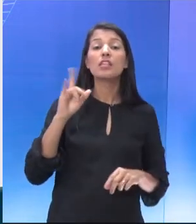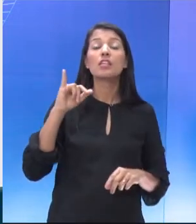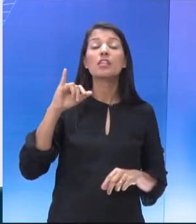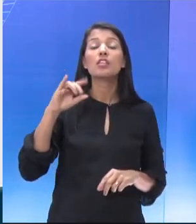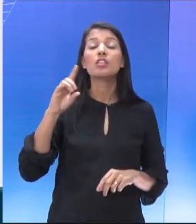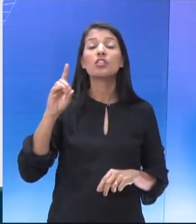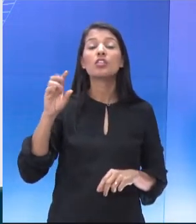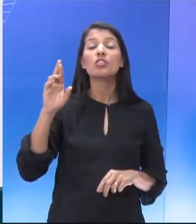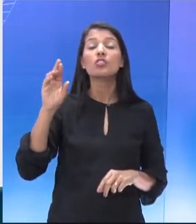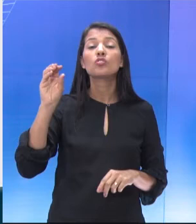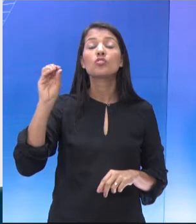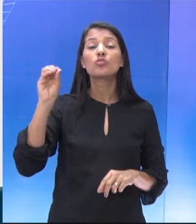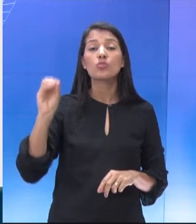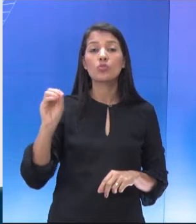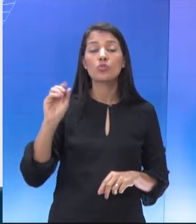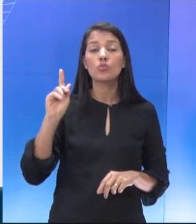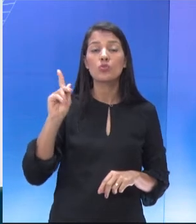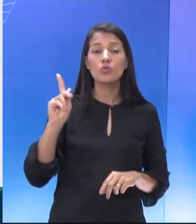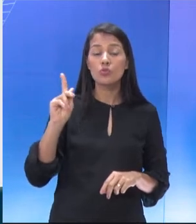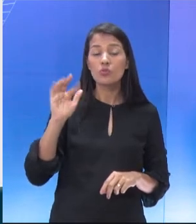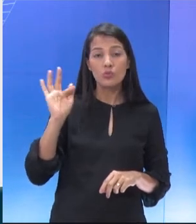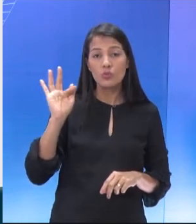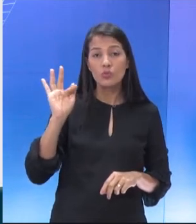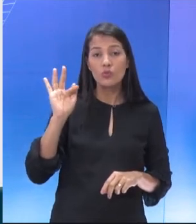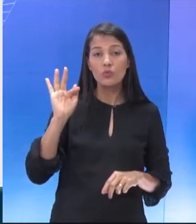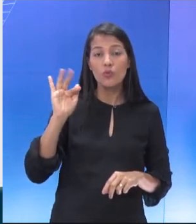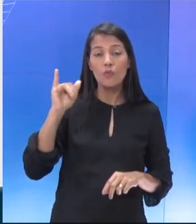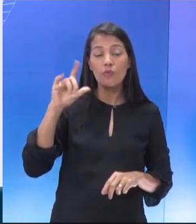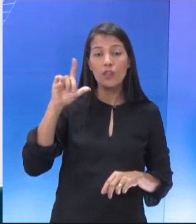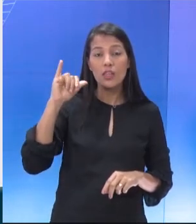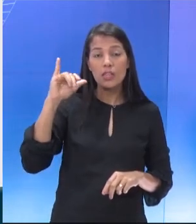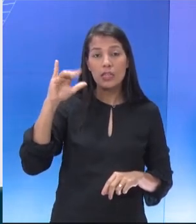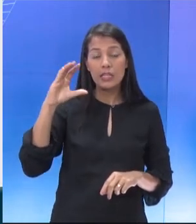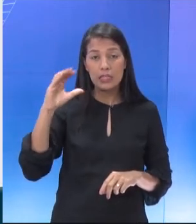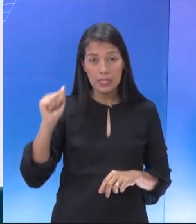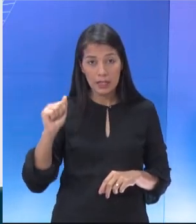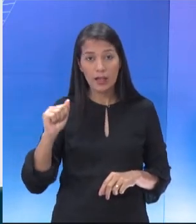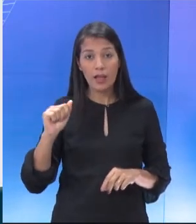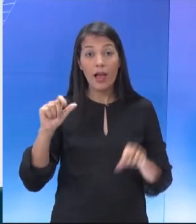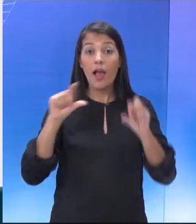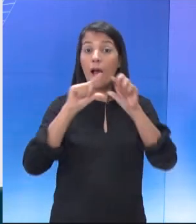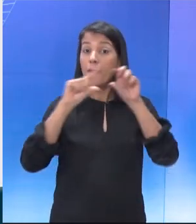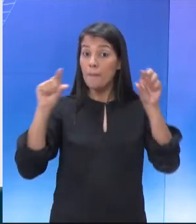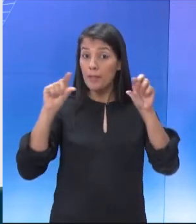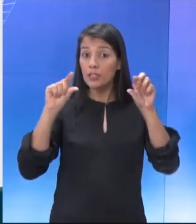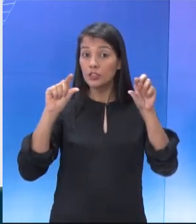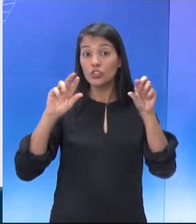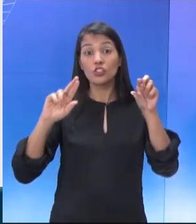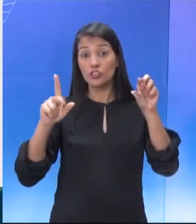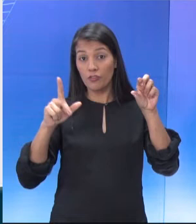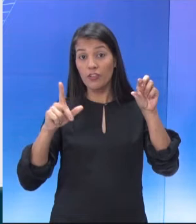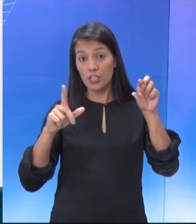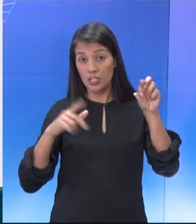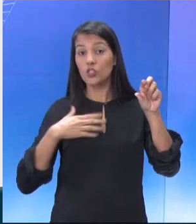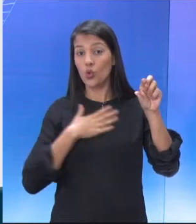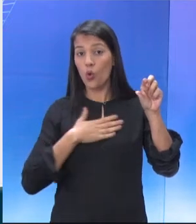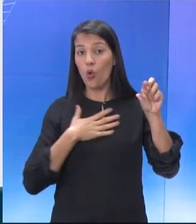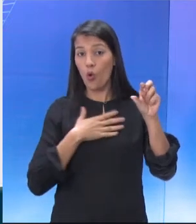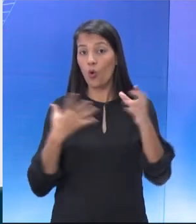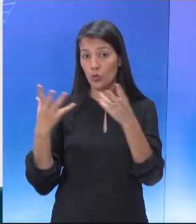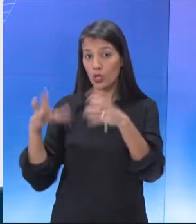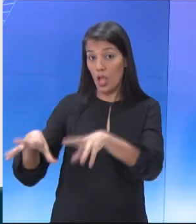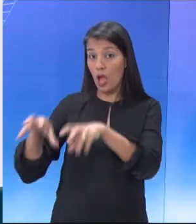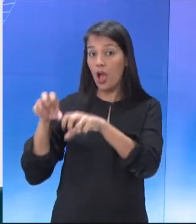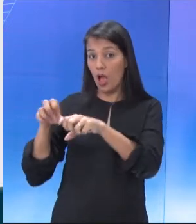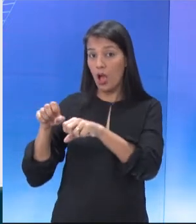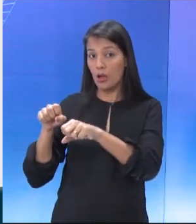água. E no desenho aí menor, que a gente tem a representação simplificada da estrutura de um